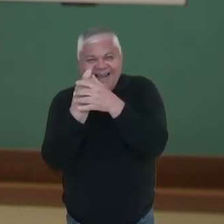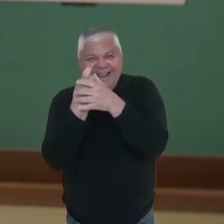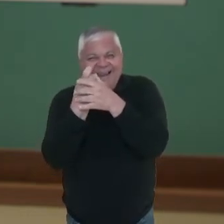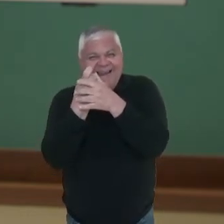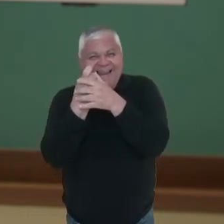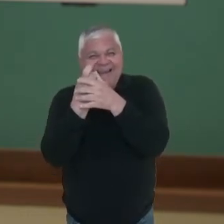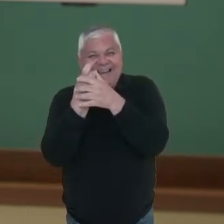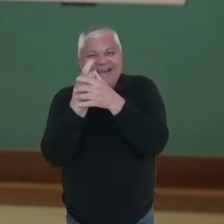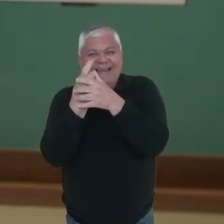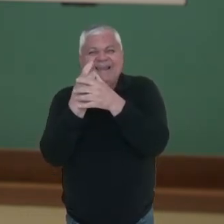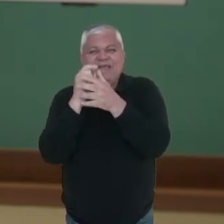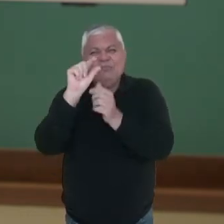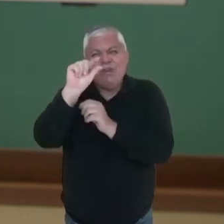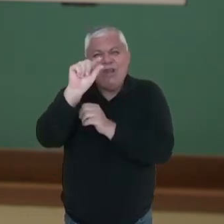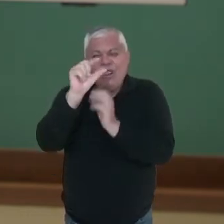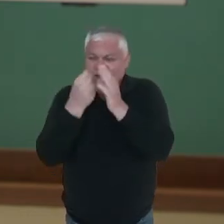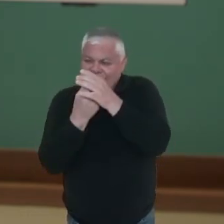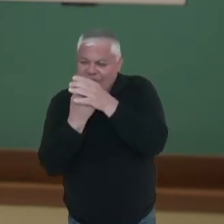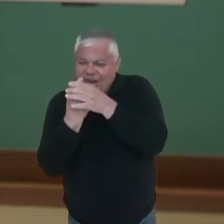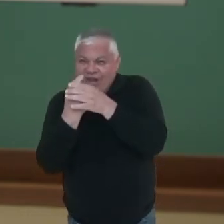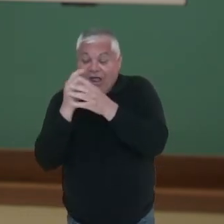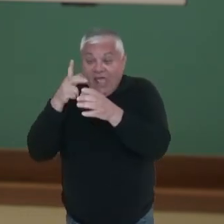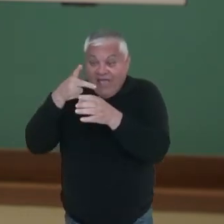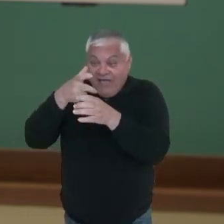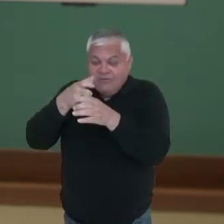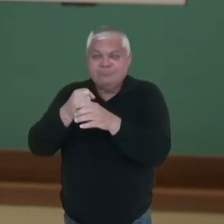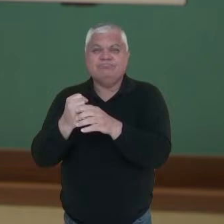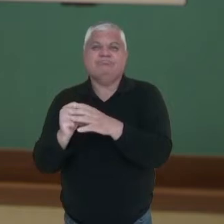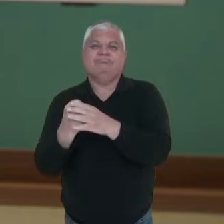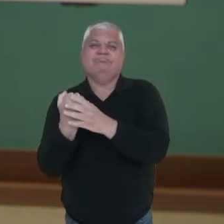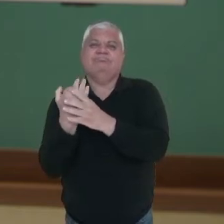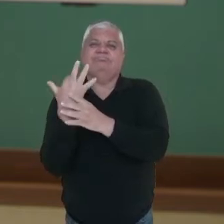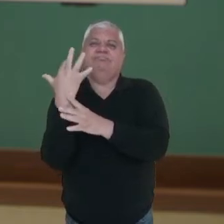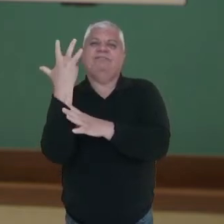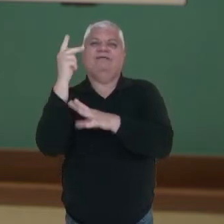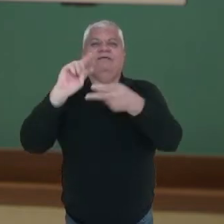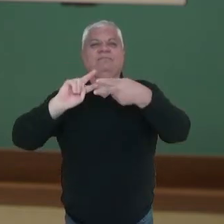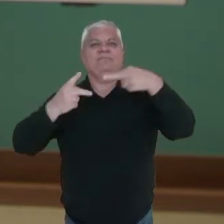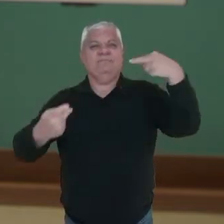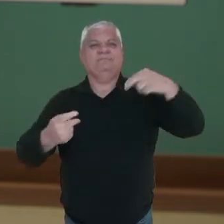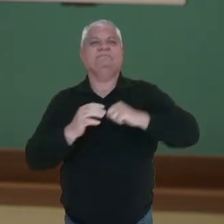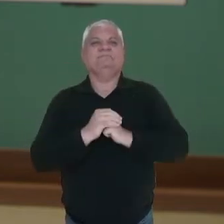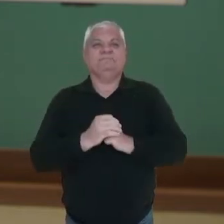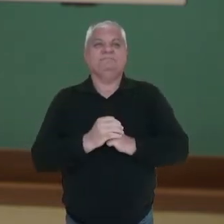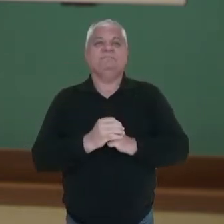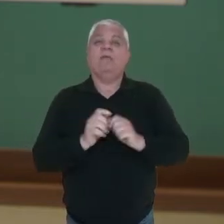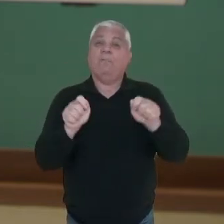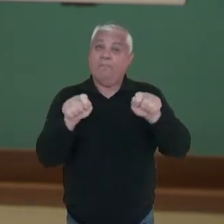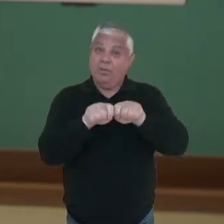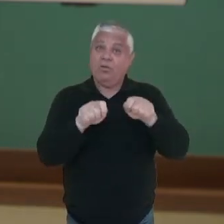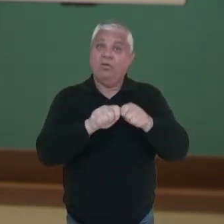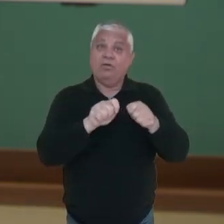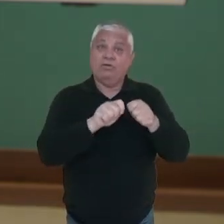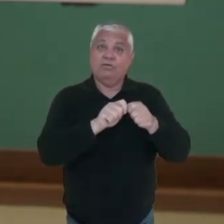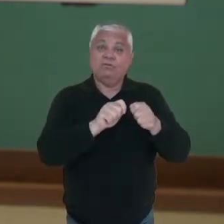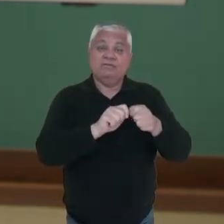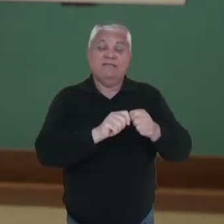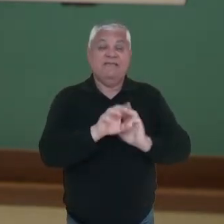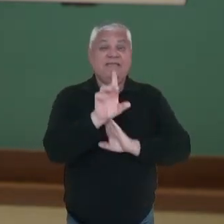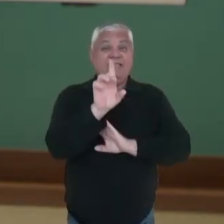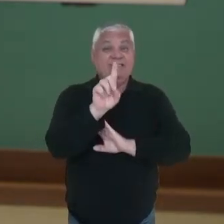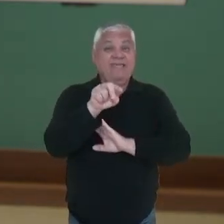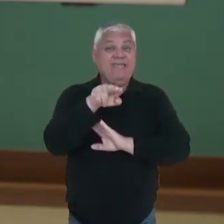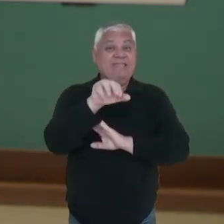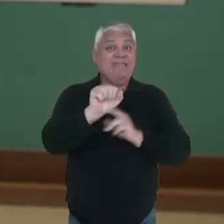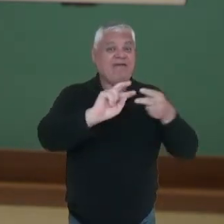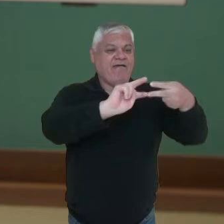daí, a partir daí, eu produzo uma planta adulta. Então, por exemplo, eu posso clonar DNA. Pego aquele gene do